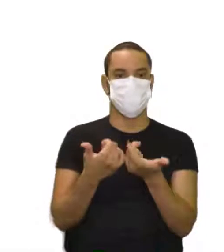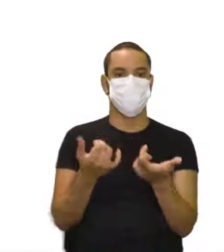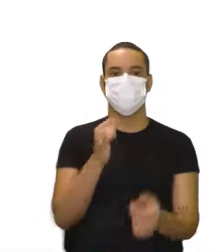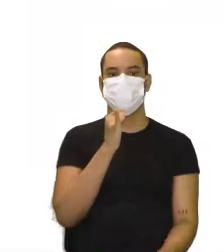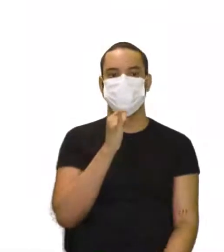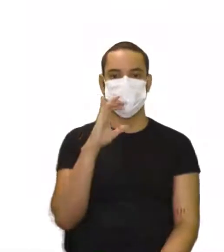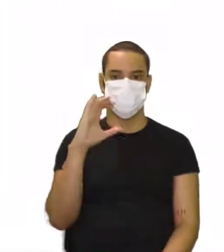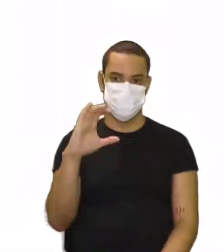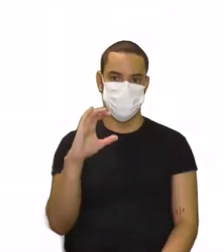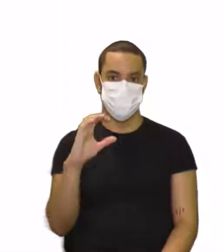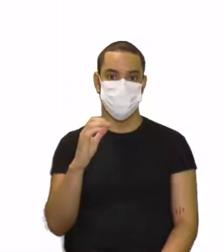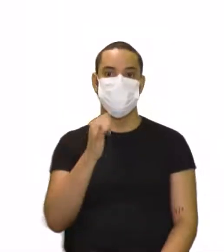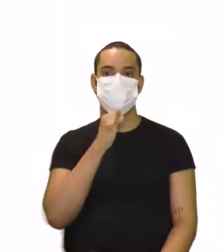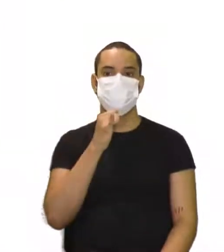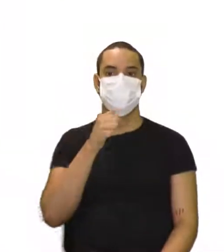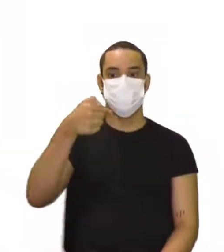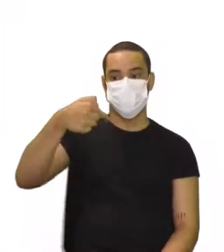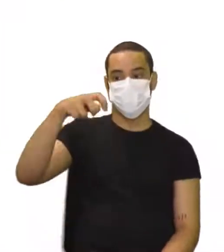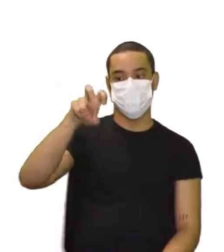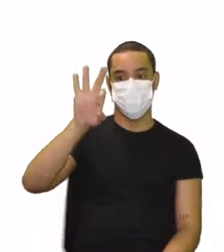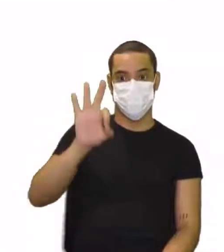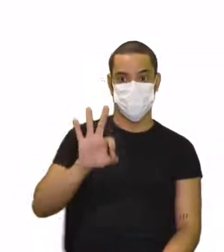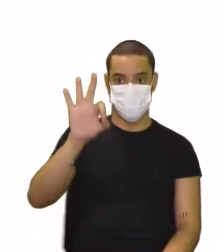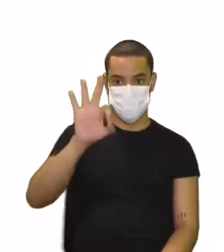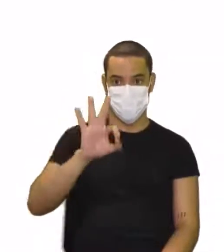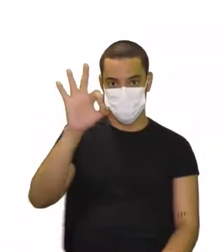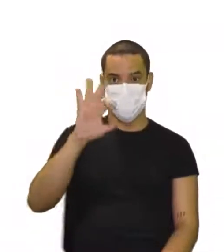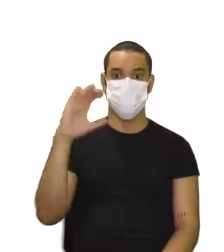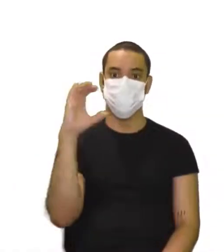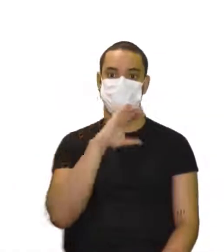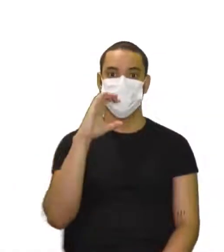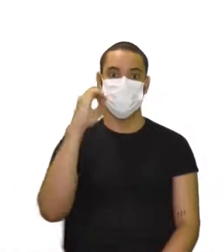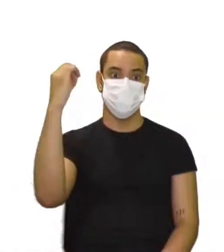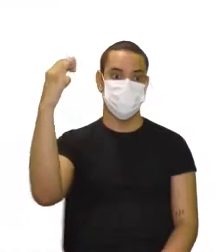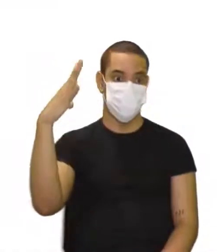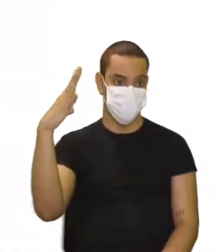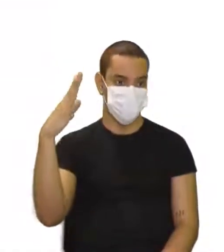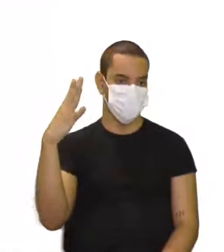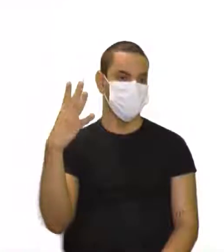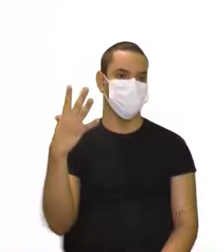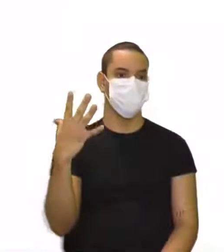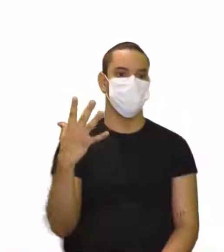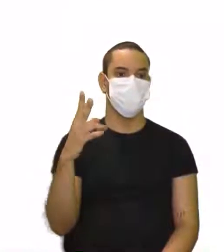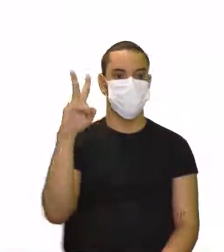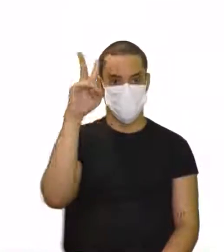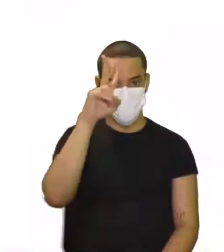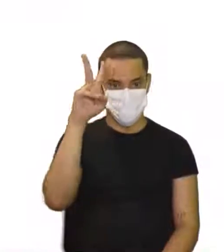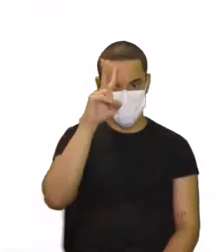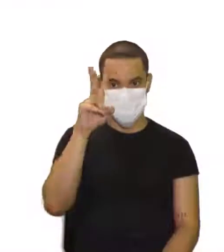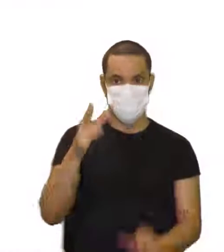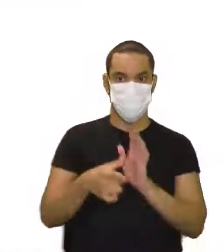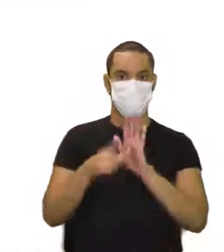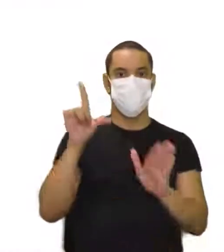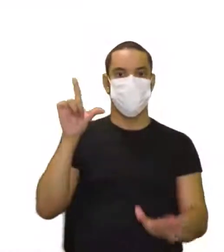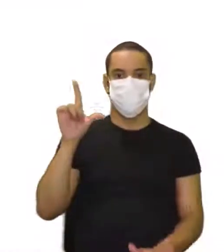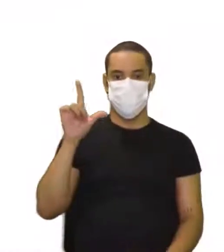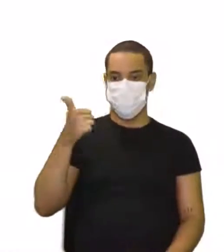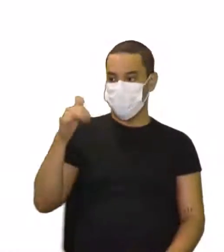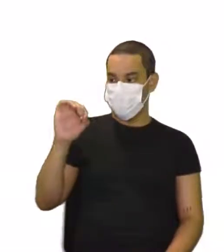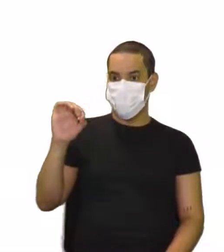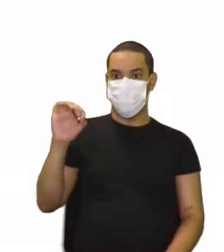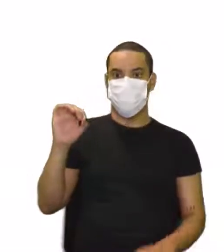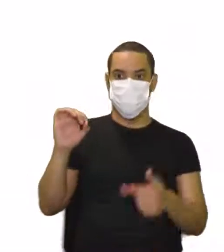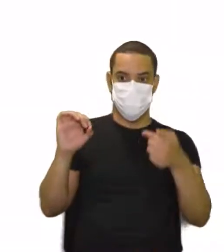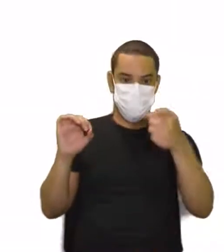exemplo, 75% da velocidade da luz, 0,75C. Lembra lá foi 10, o resultado bateu praticamente